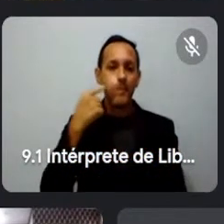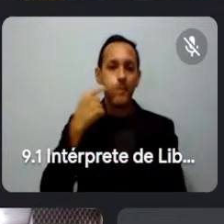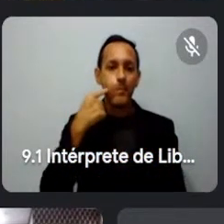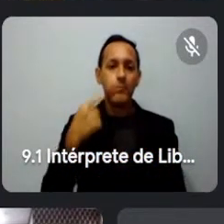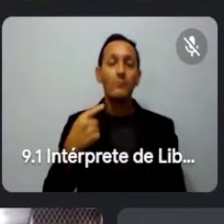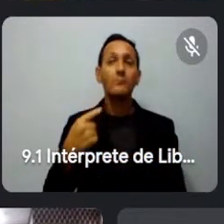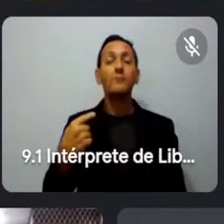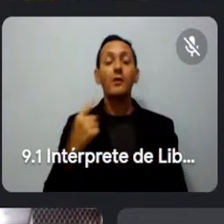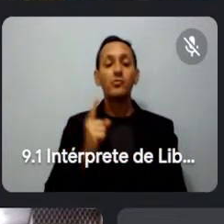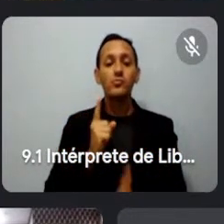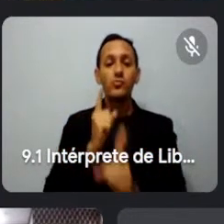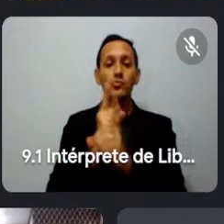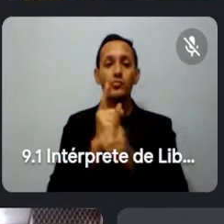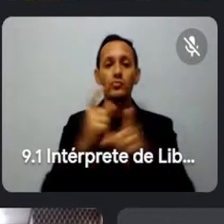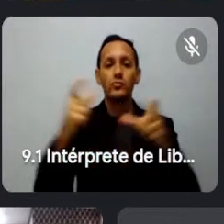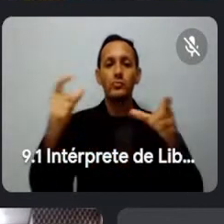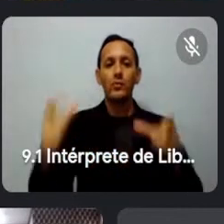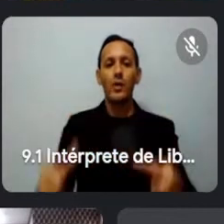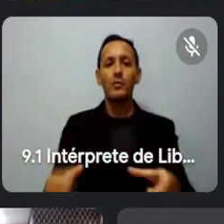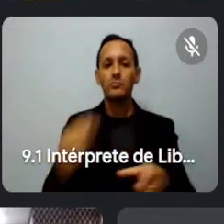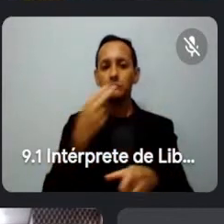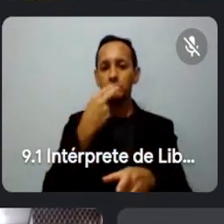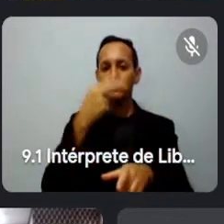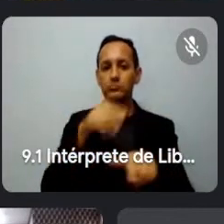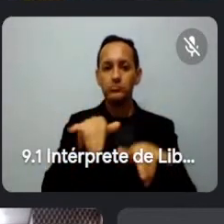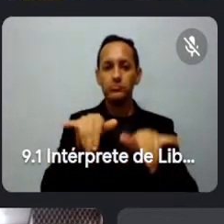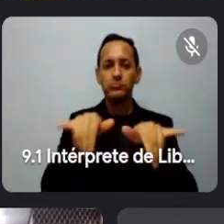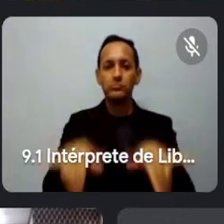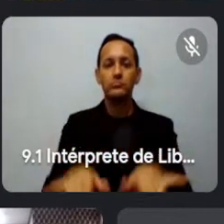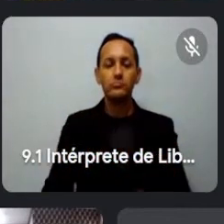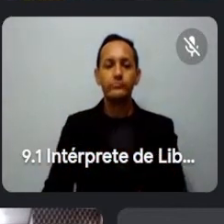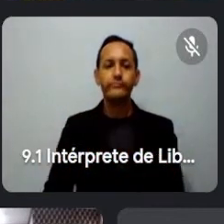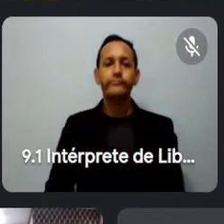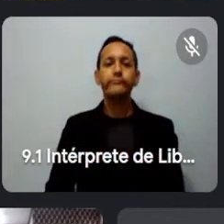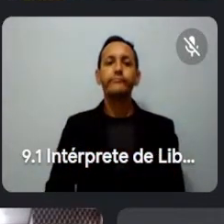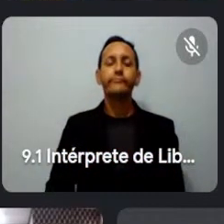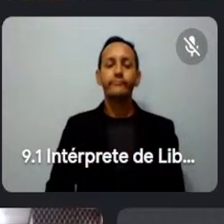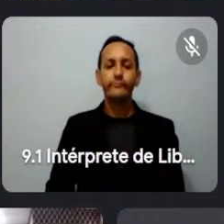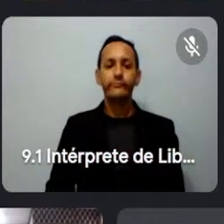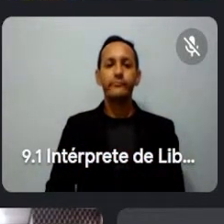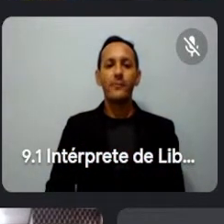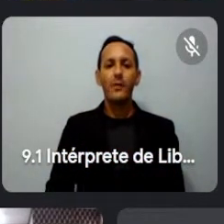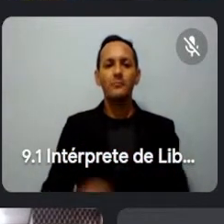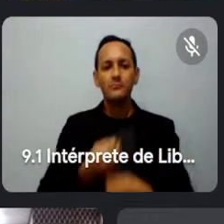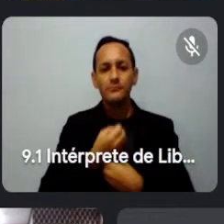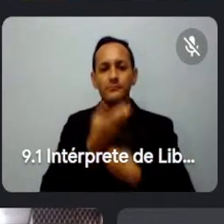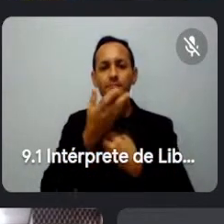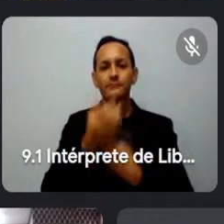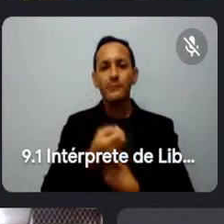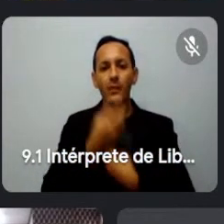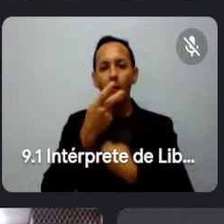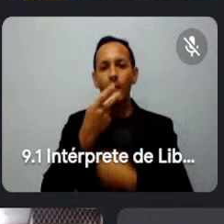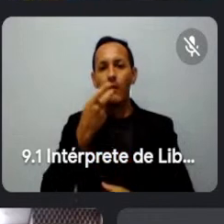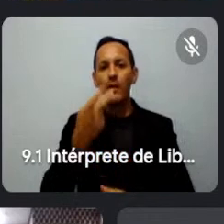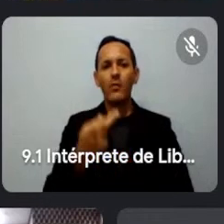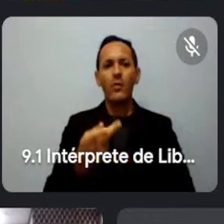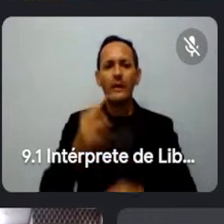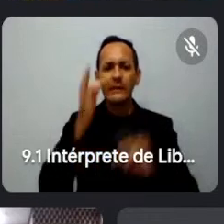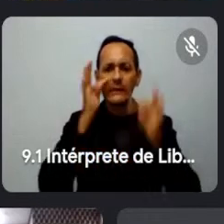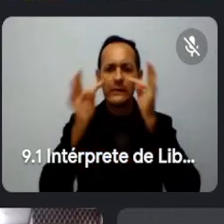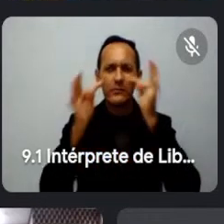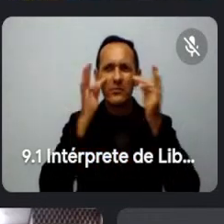no supermercado e em continuidade ao depoimento novamente é testemunha entra em